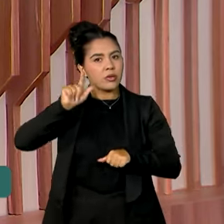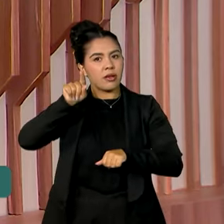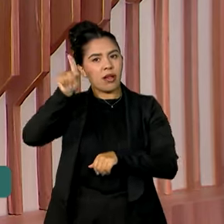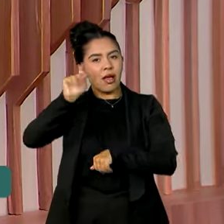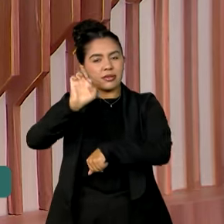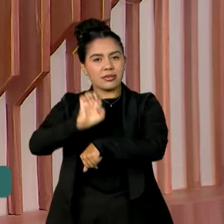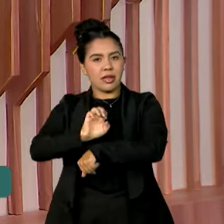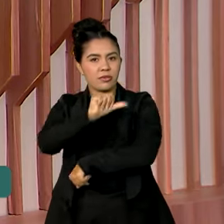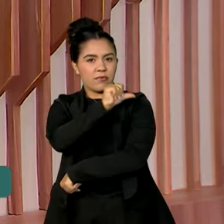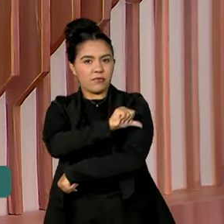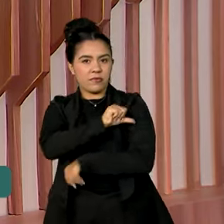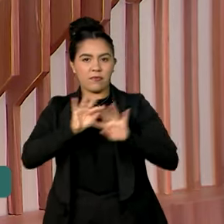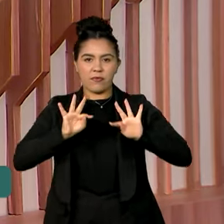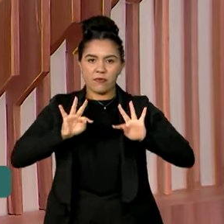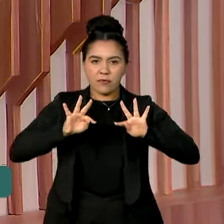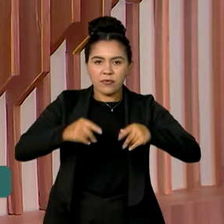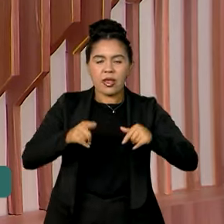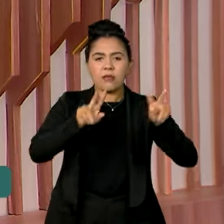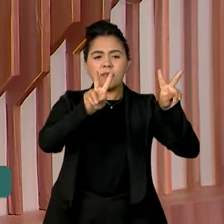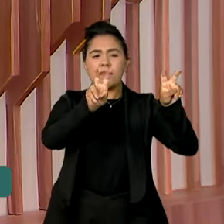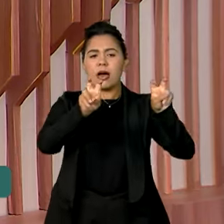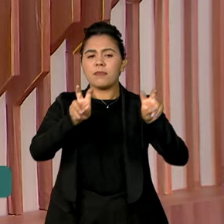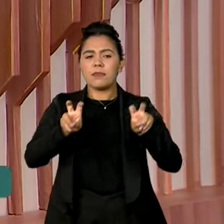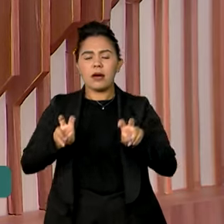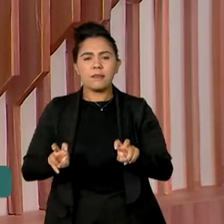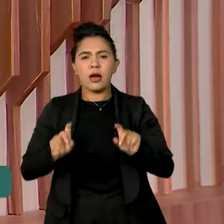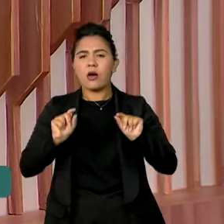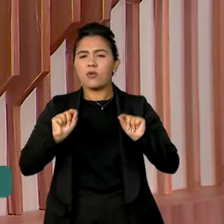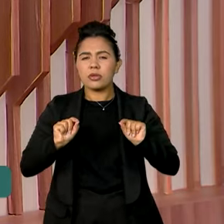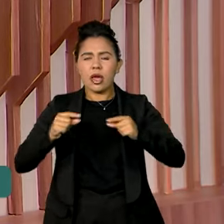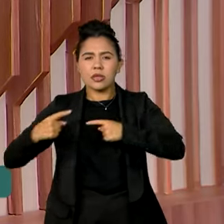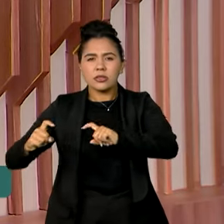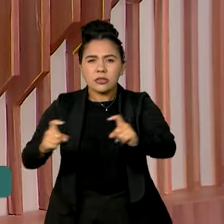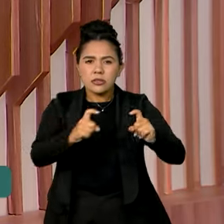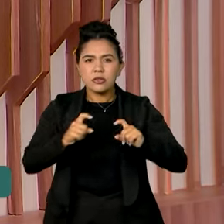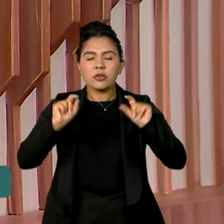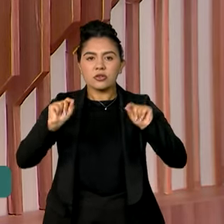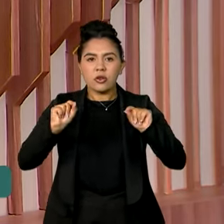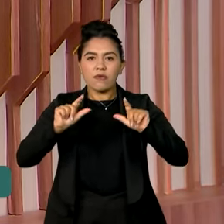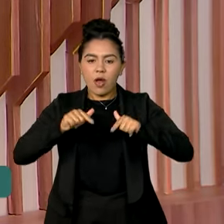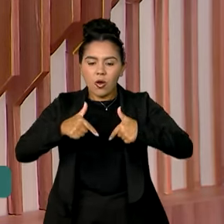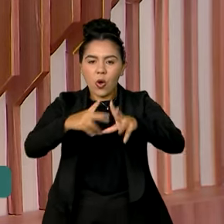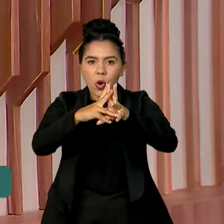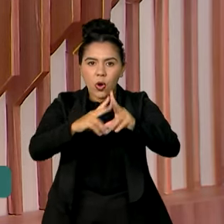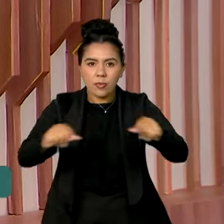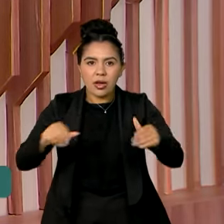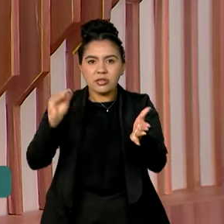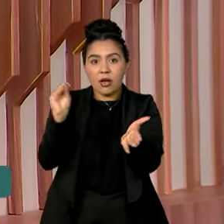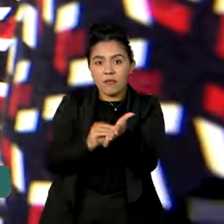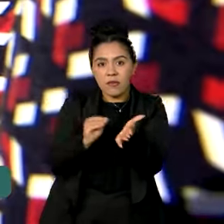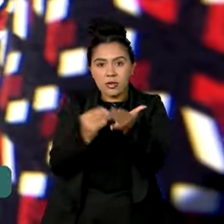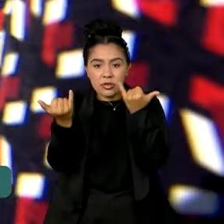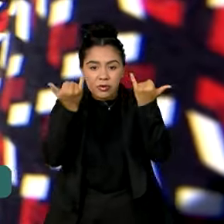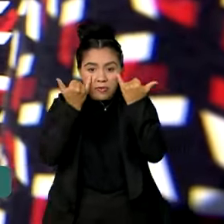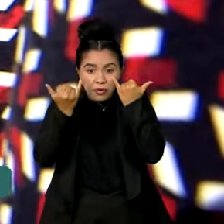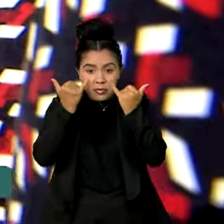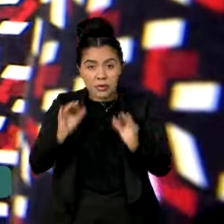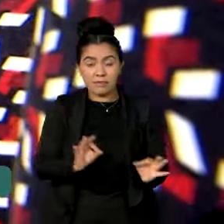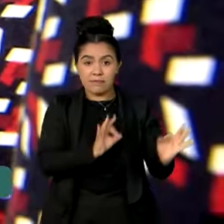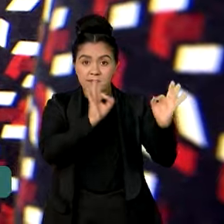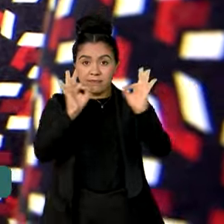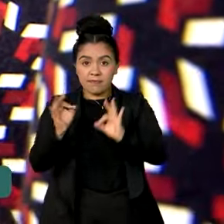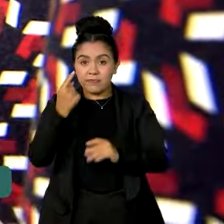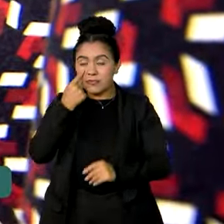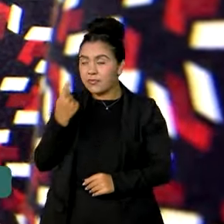temas abordados no evento foi o combate à desinformação. Veja na reportagem de Luana Karen. A máquina da